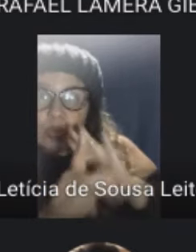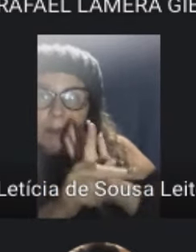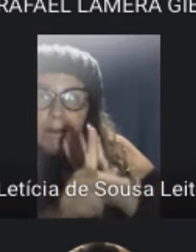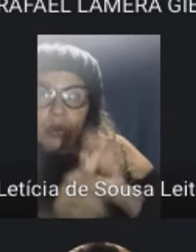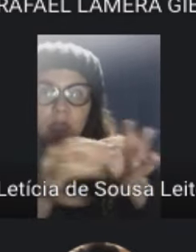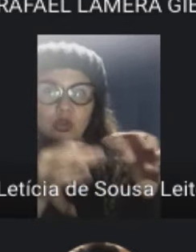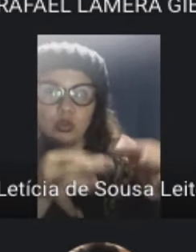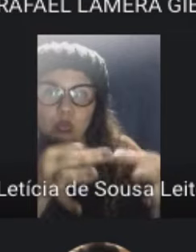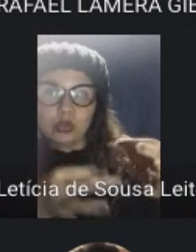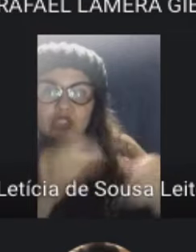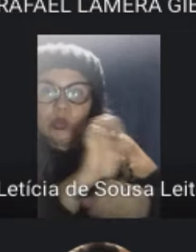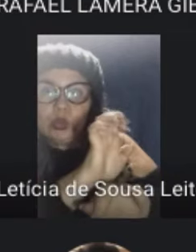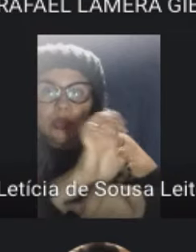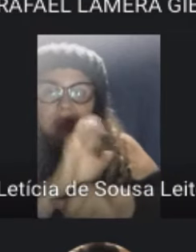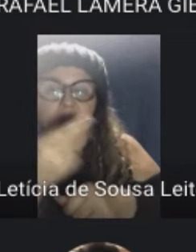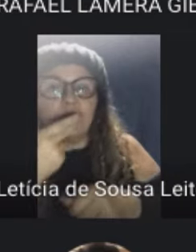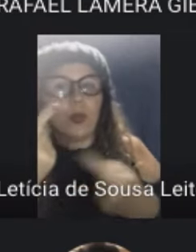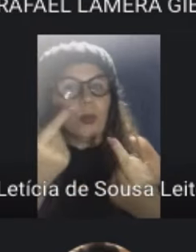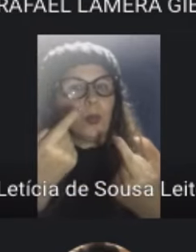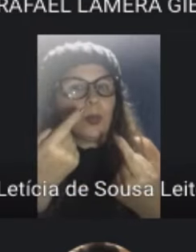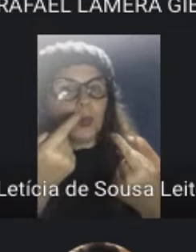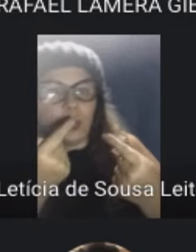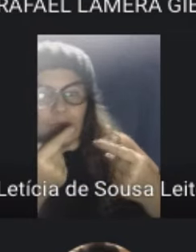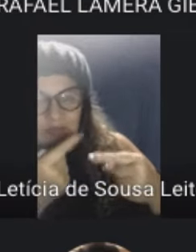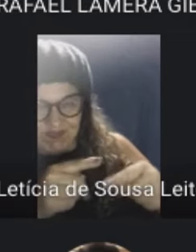Estado ou contra, concretamente, a sua existência,